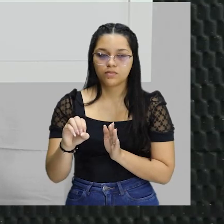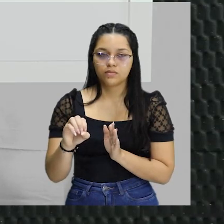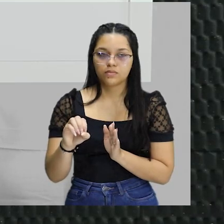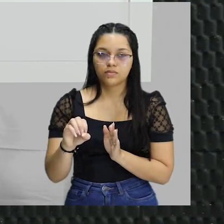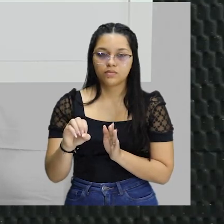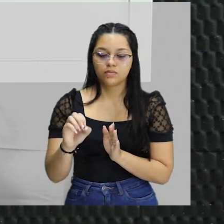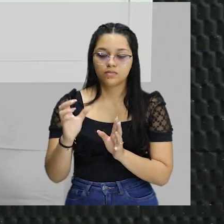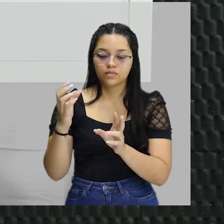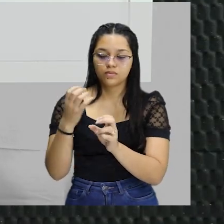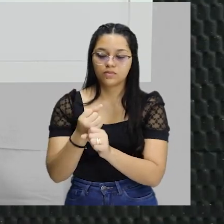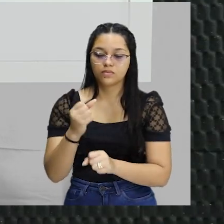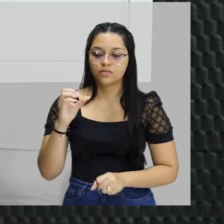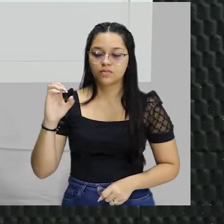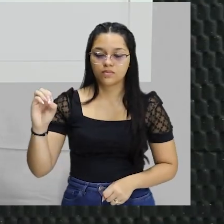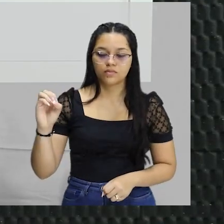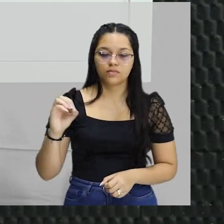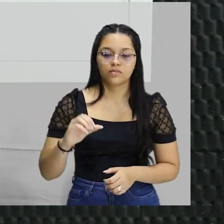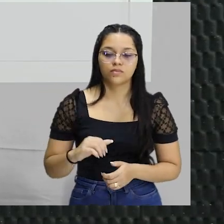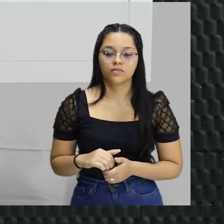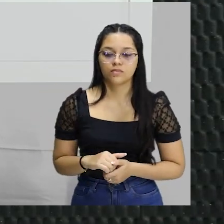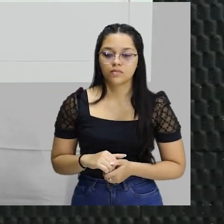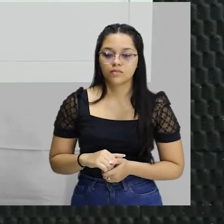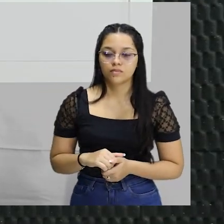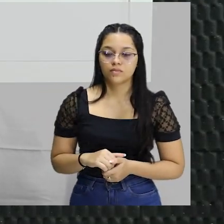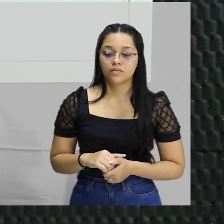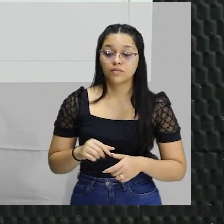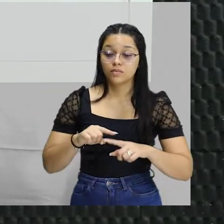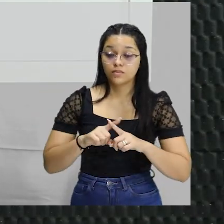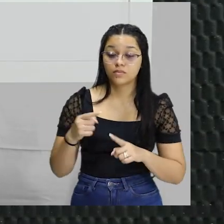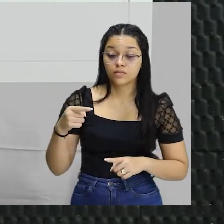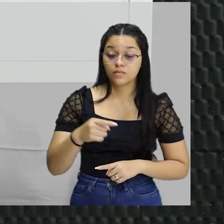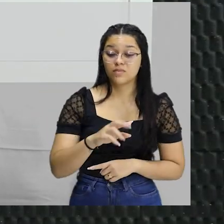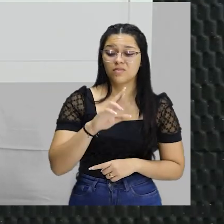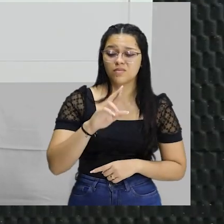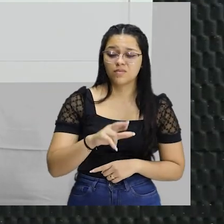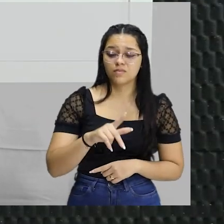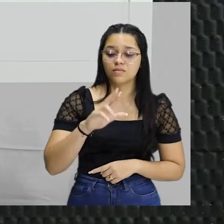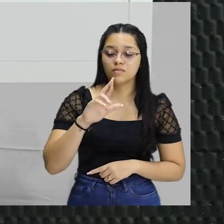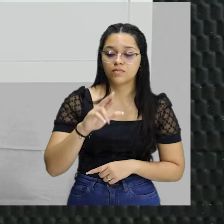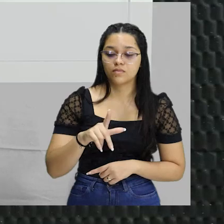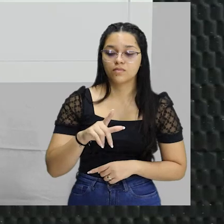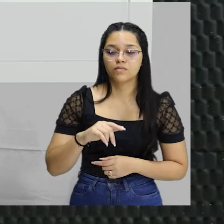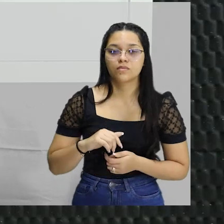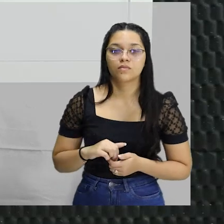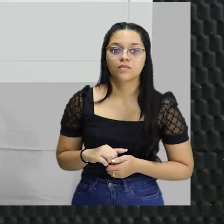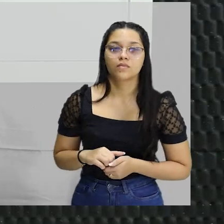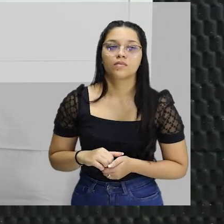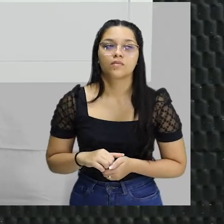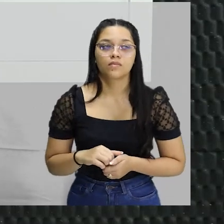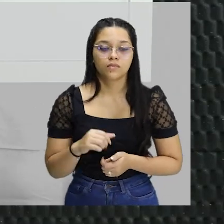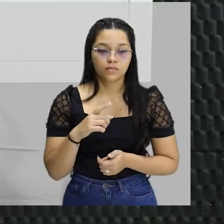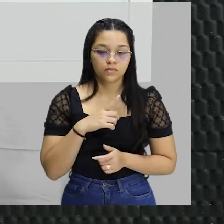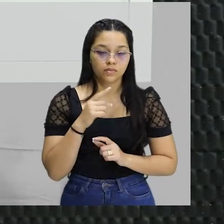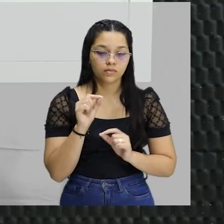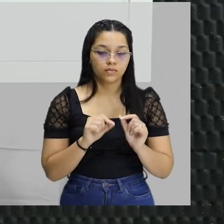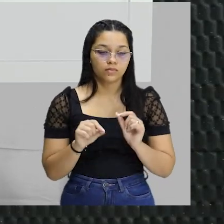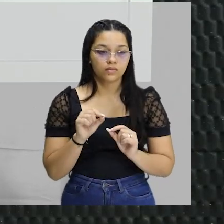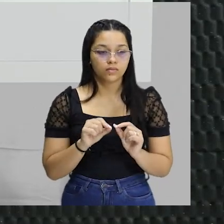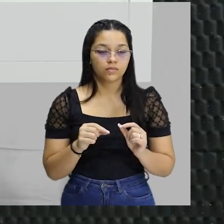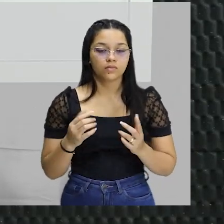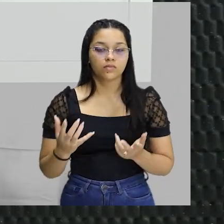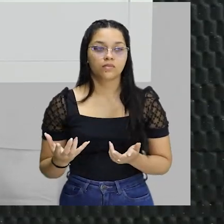isso seja igual a zero. Tá ok? Só que aqui é o seguinte, eu vou ter que fazer uma